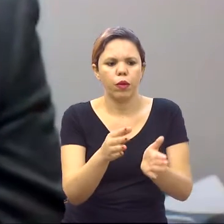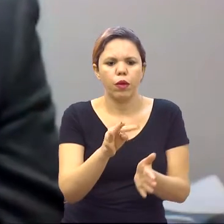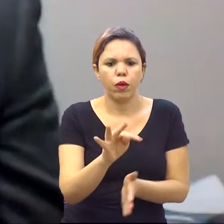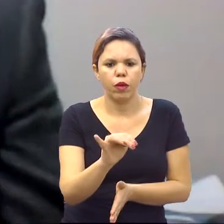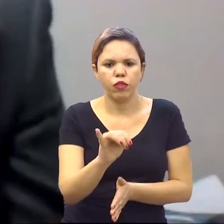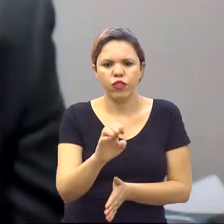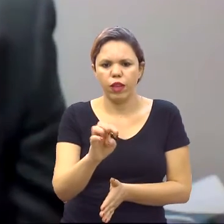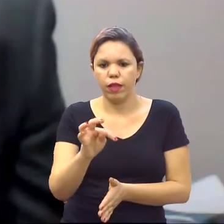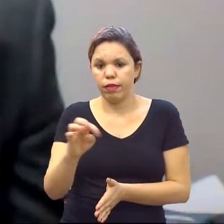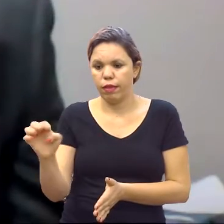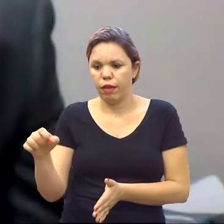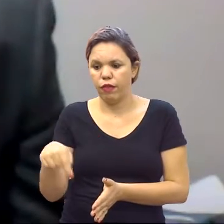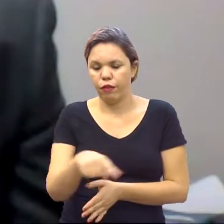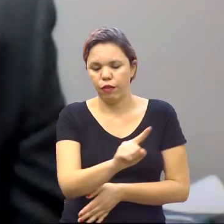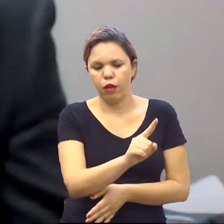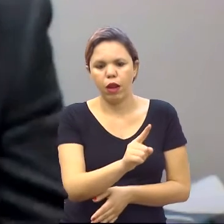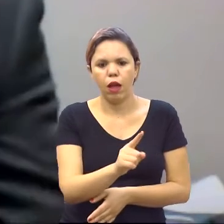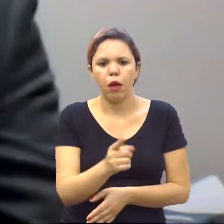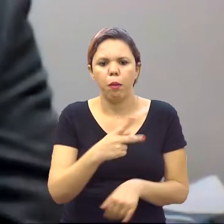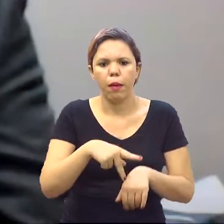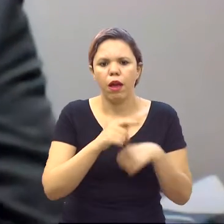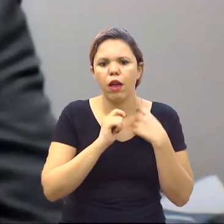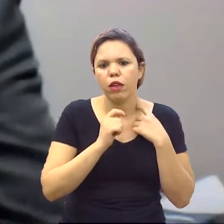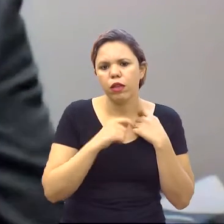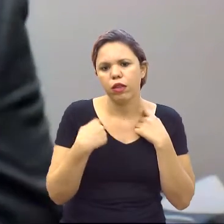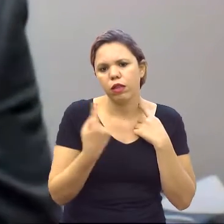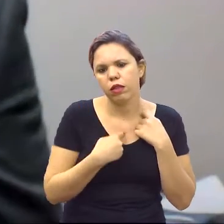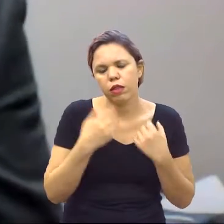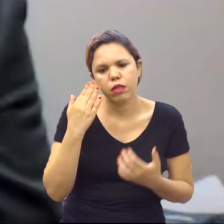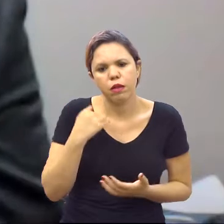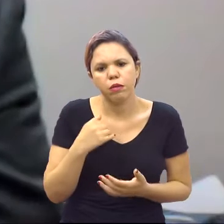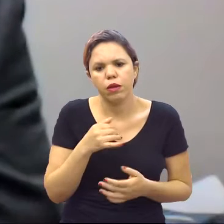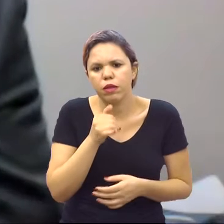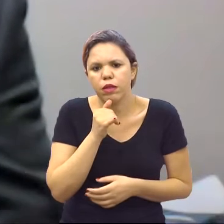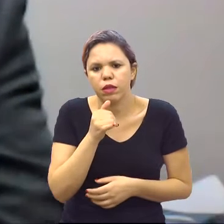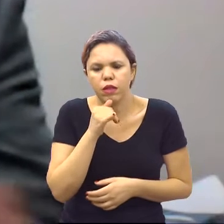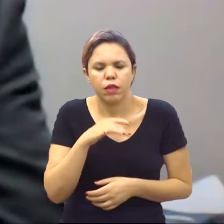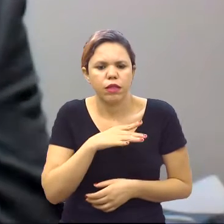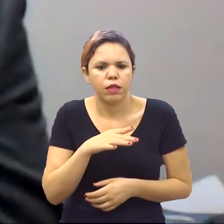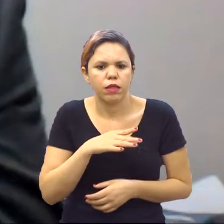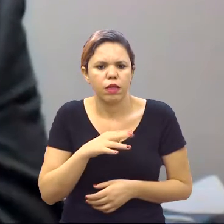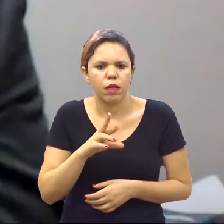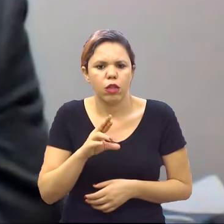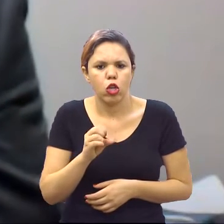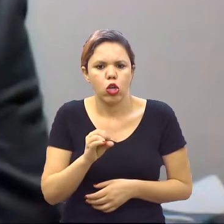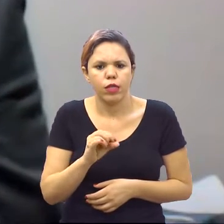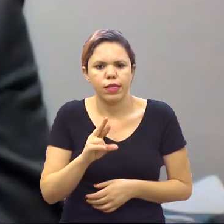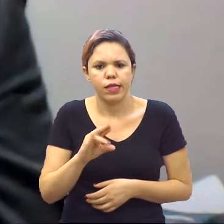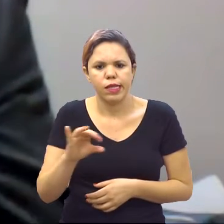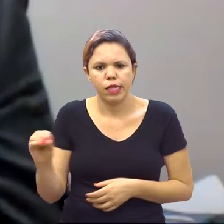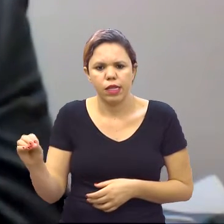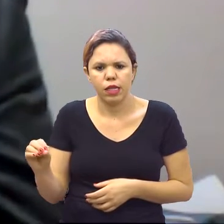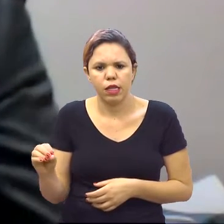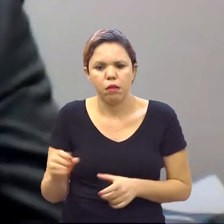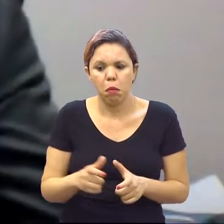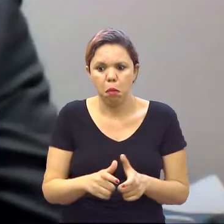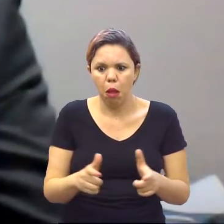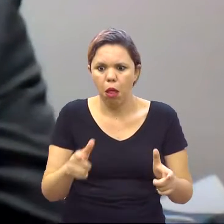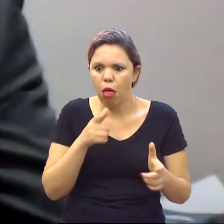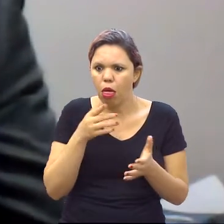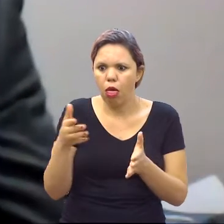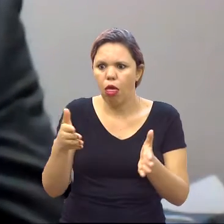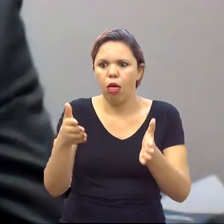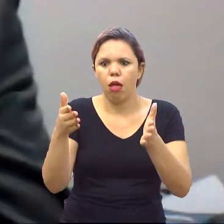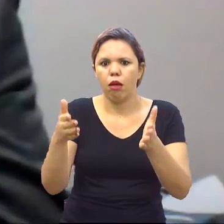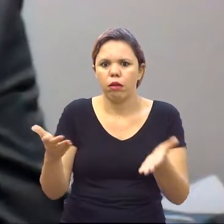Tietê e acaba indo lá para a Argentina. E nós sabemos, por exemplo, na cidade de Rosário, o tamanho do rio